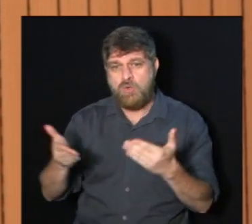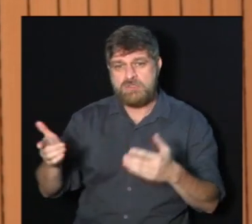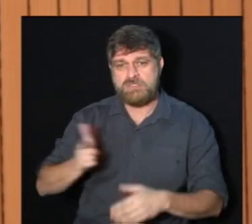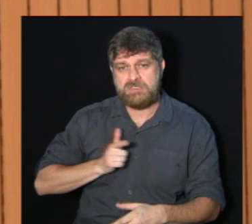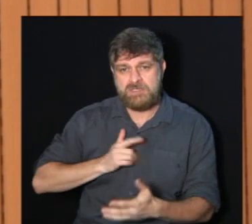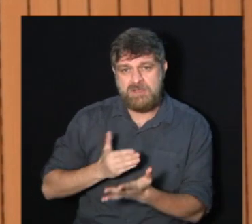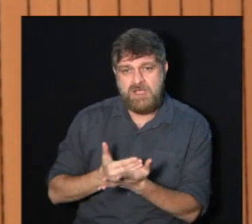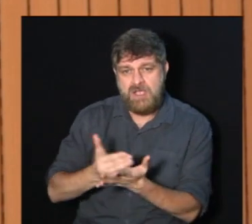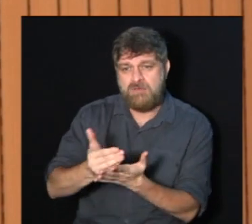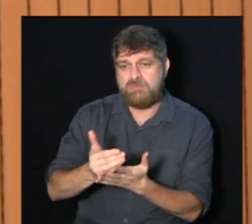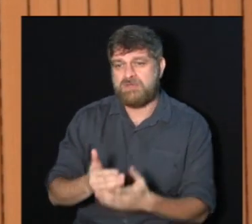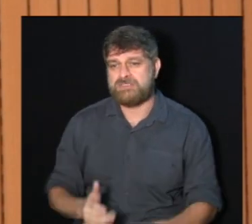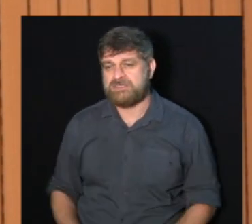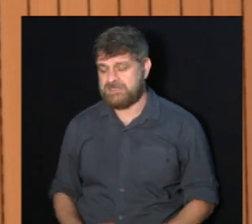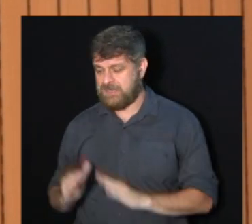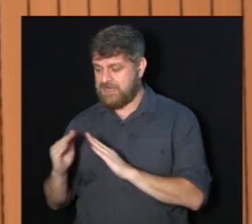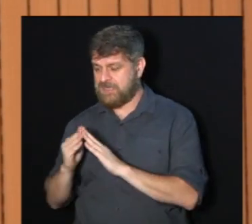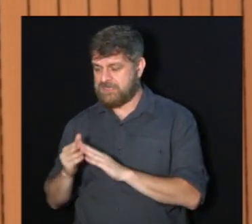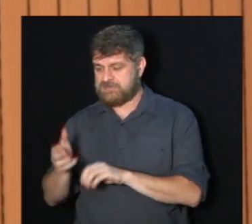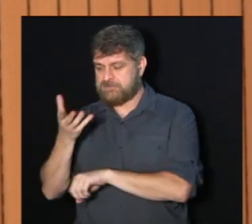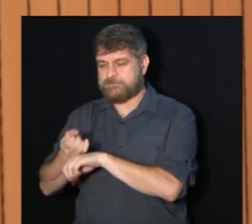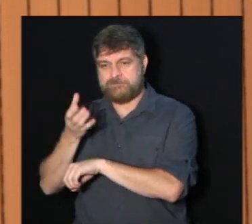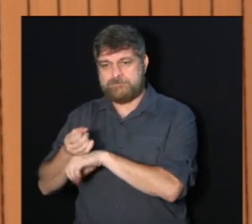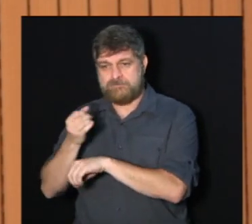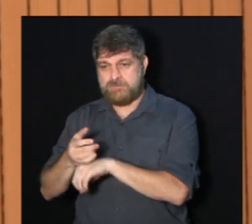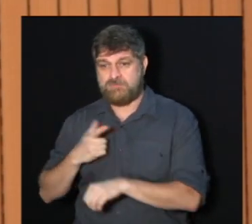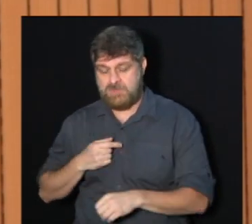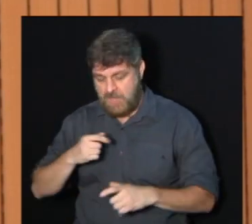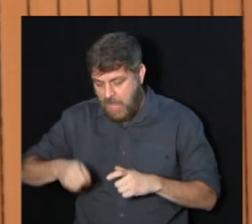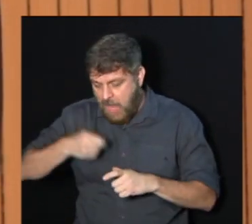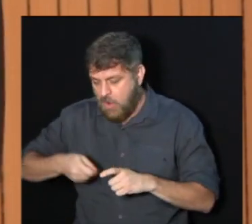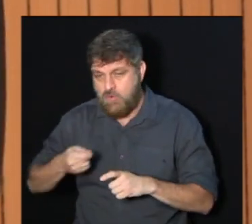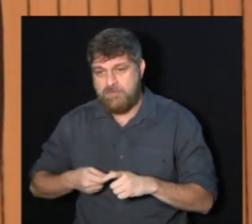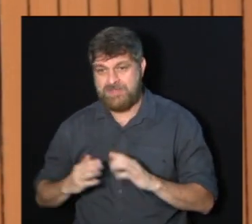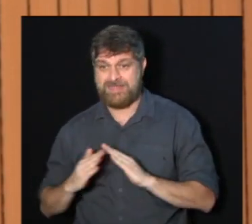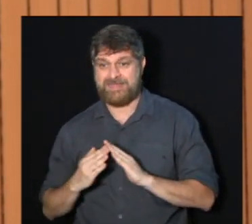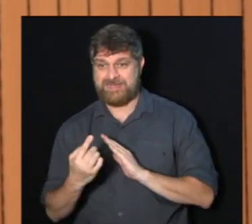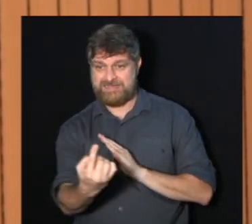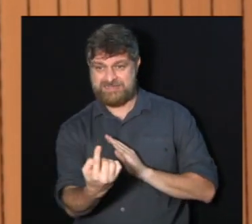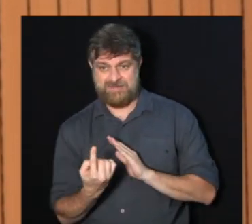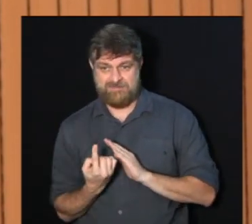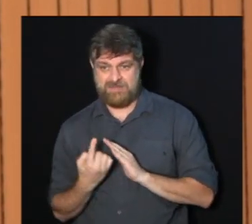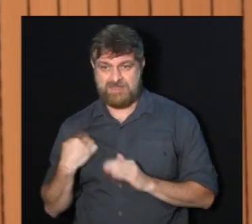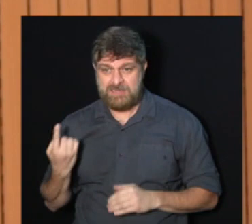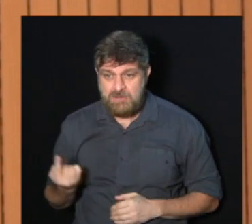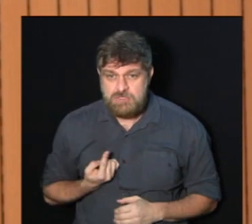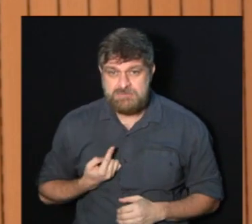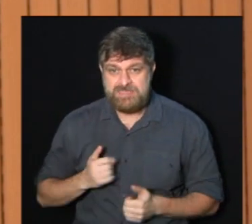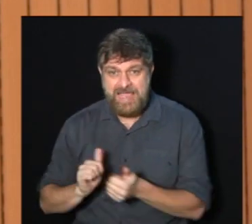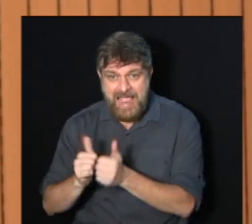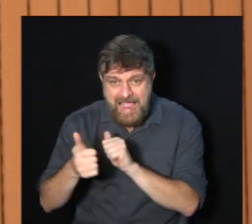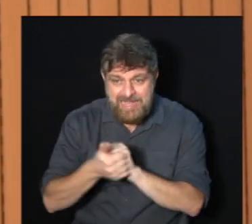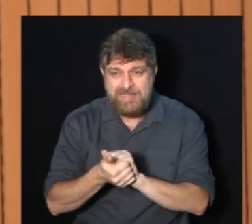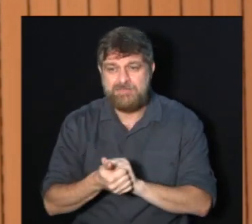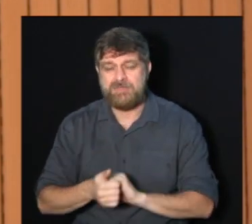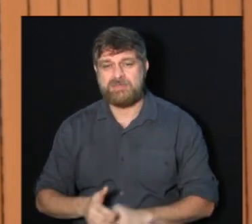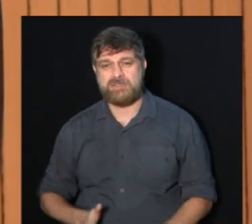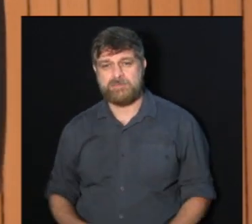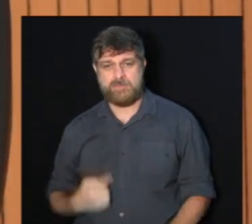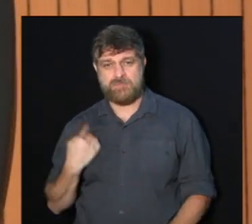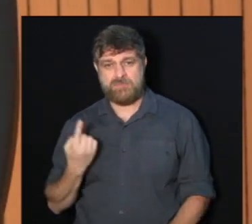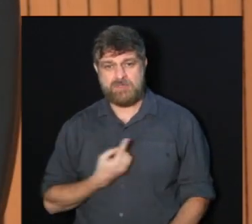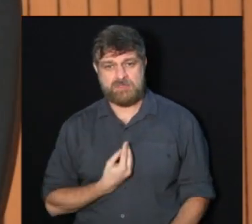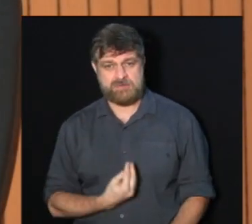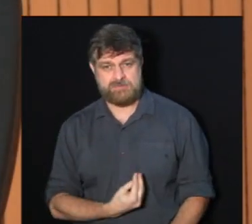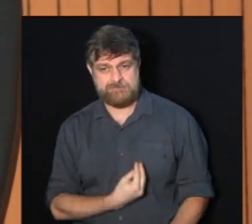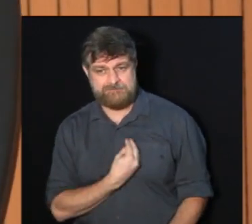comer, você não precisa sair da sua casa, você vai no aplicativo lá, chega na sua casa. Então, assim, a tendência nossa é quanto deixar cada vez mais a gente